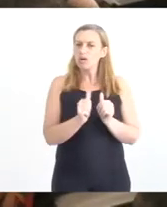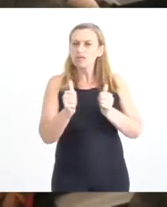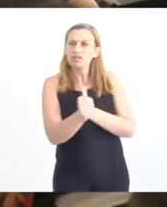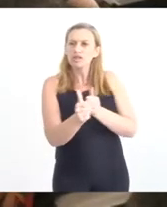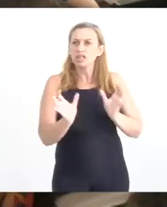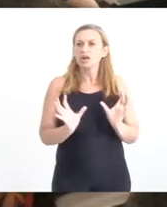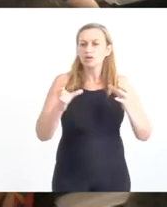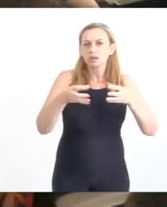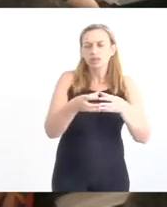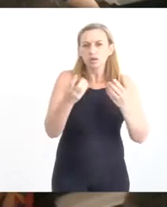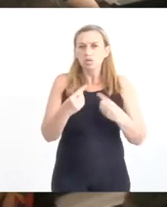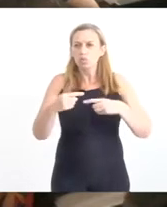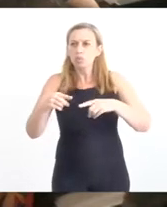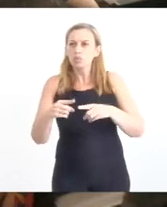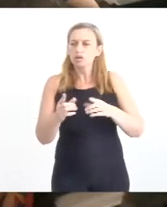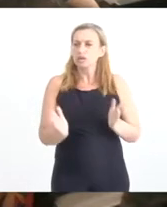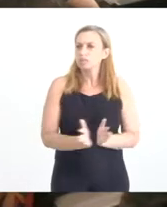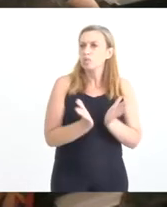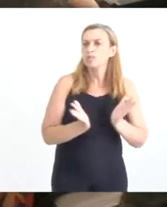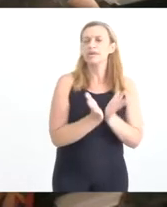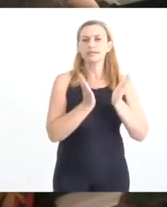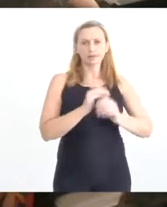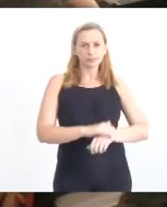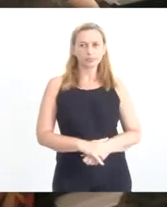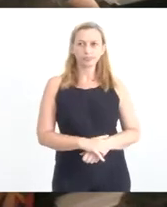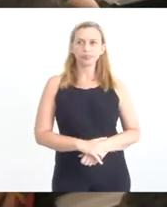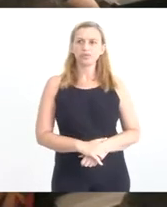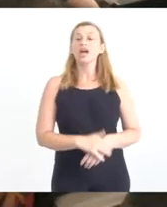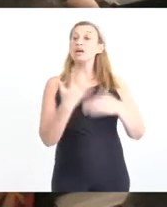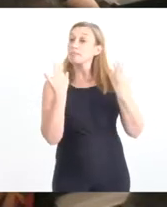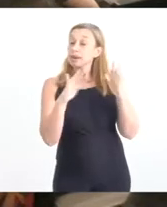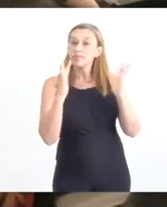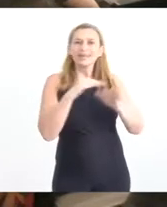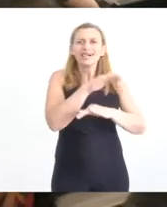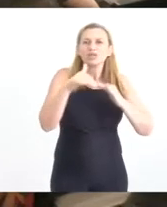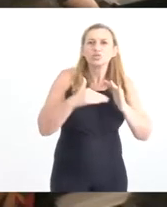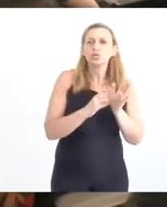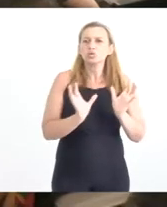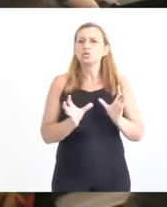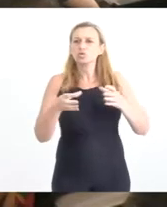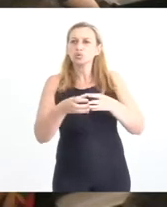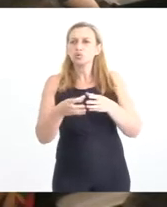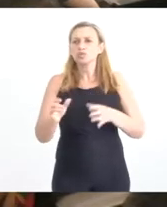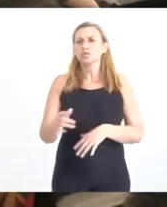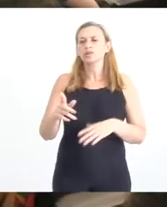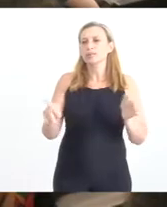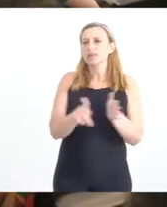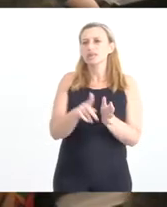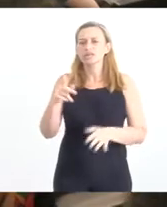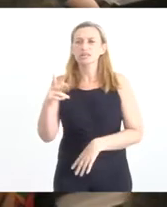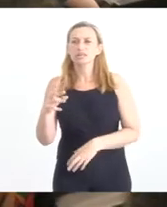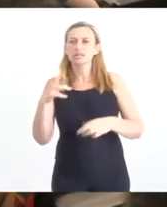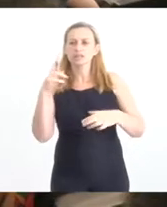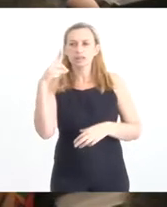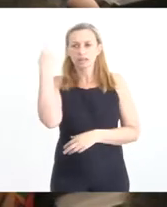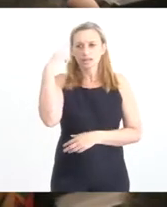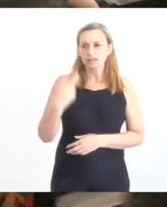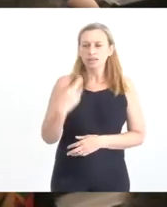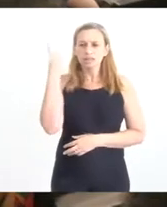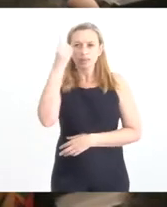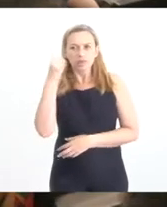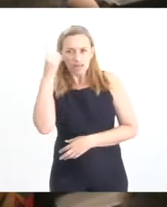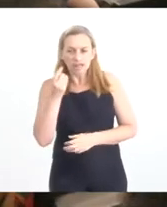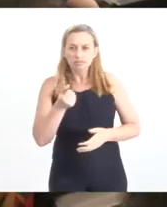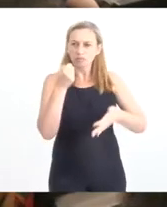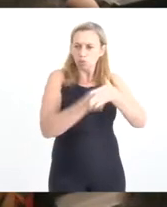da comissão de enfrentamento a miséria extrema pobreza saudar toda equipe da Renata que Tem trabalhado incansavelmente